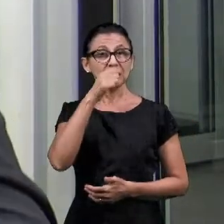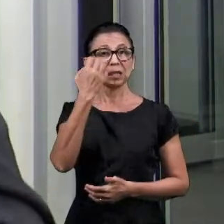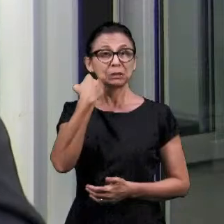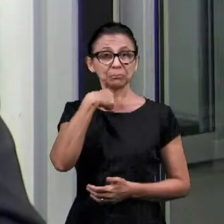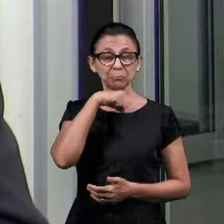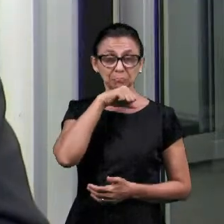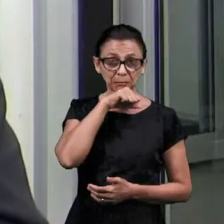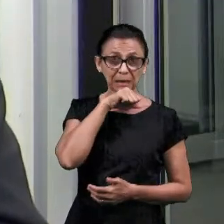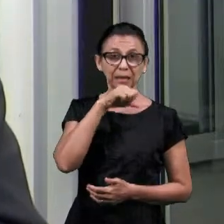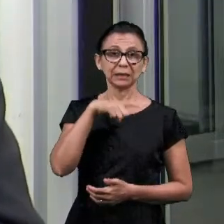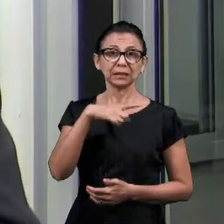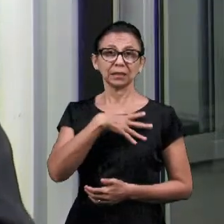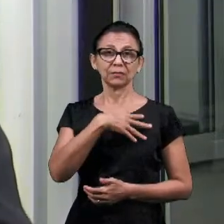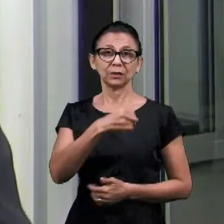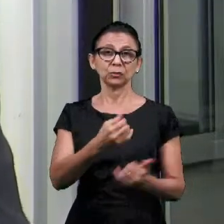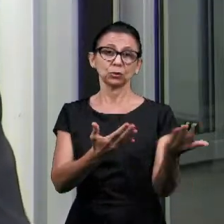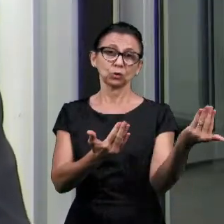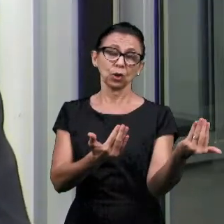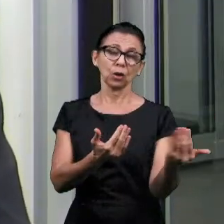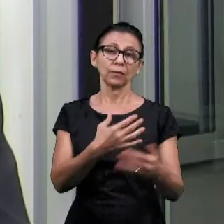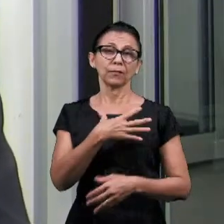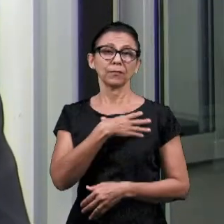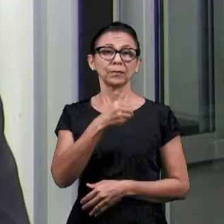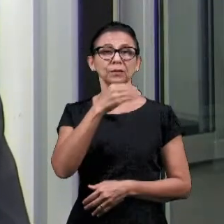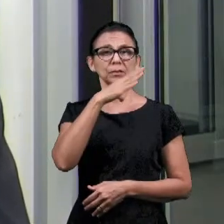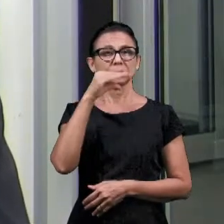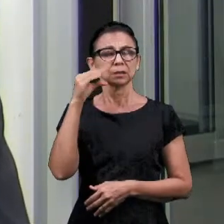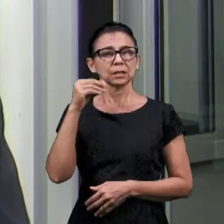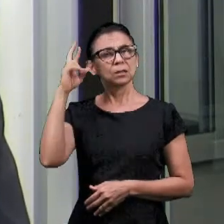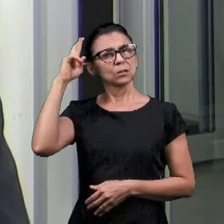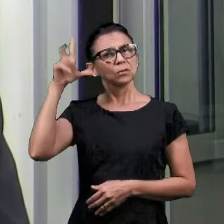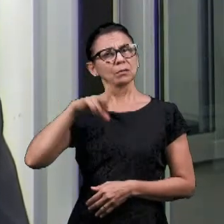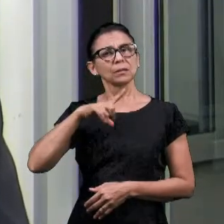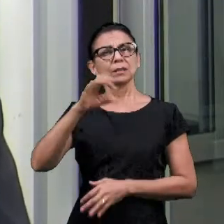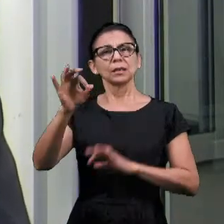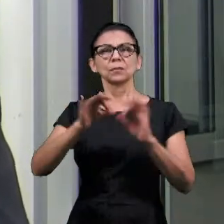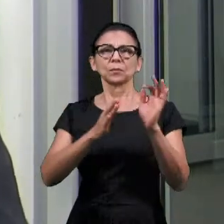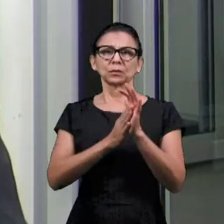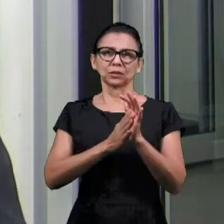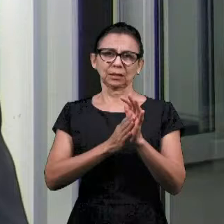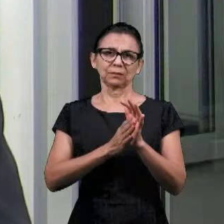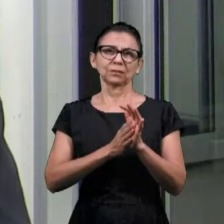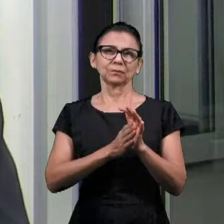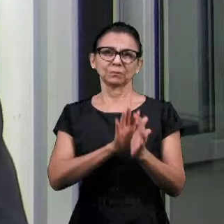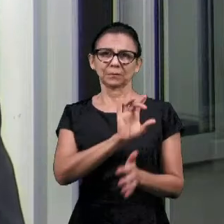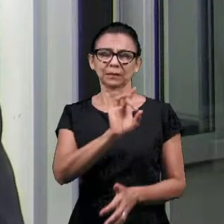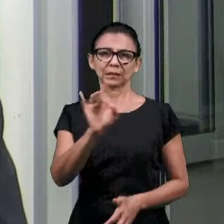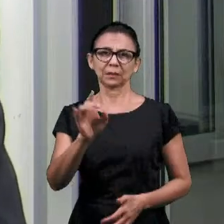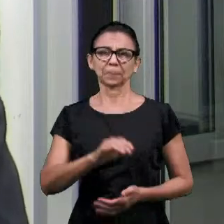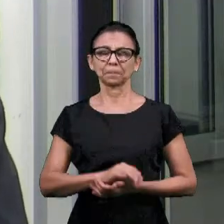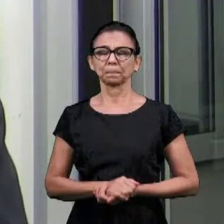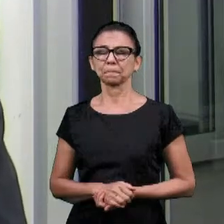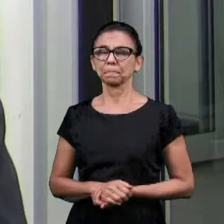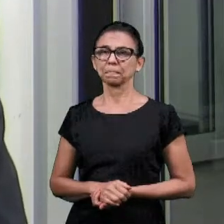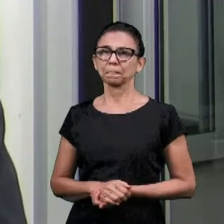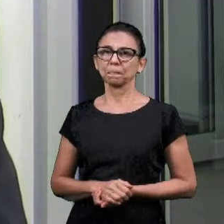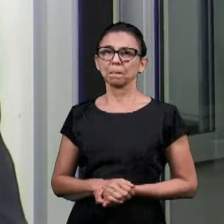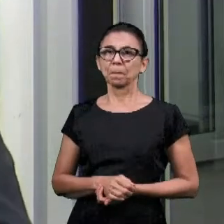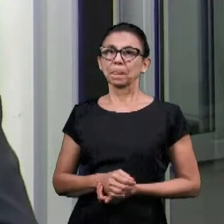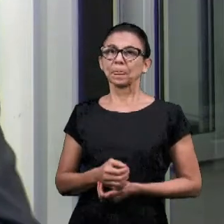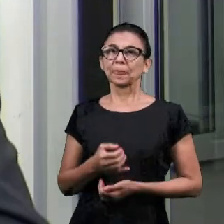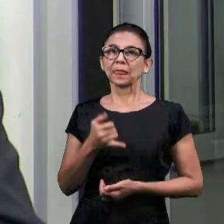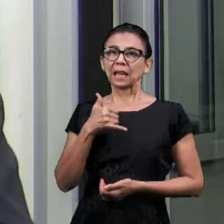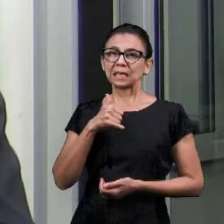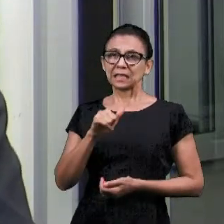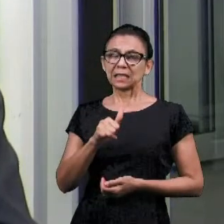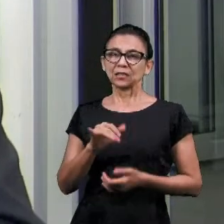de adolescente, o Senhor tem um projeto para cada um de nós. Tem um projeto. Eu sempre digo o seguinte: se a gente não atrapalhar o Espírito Santo, já